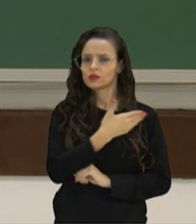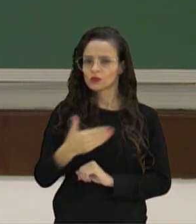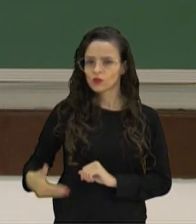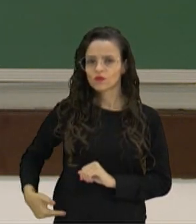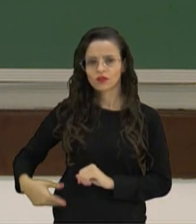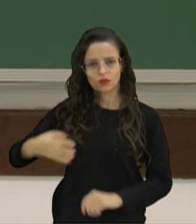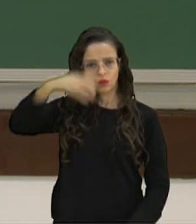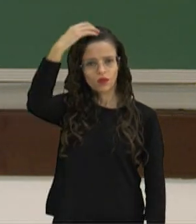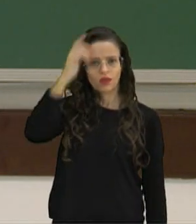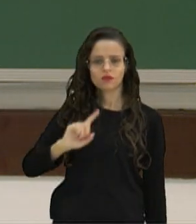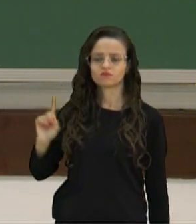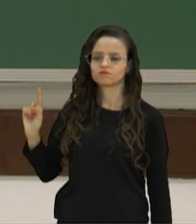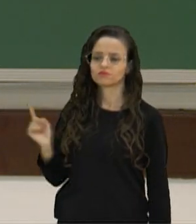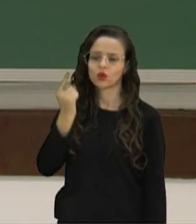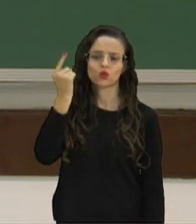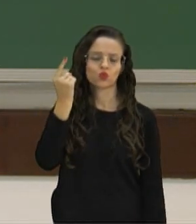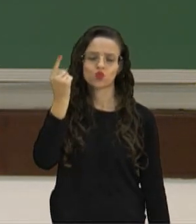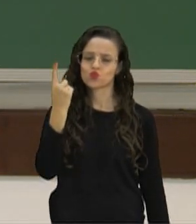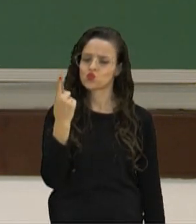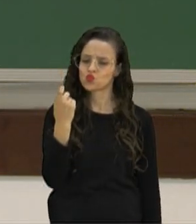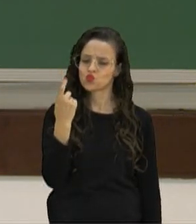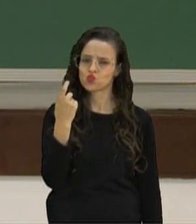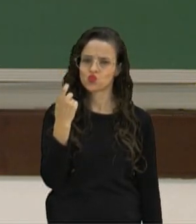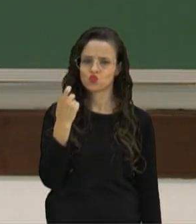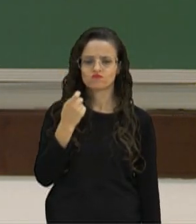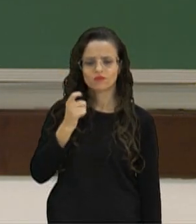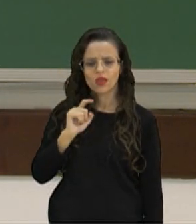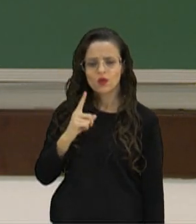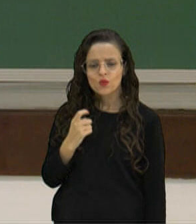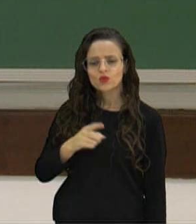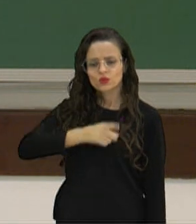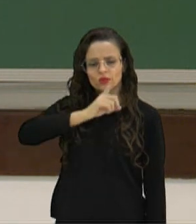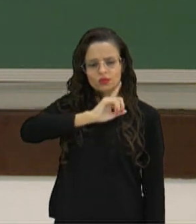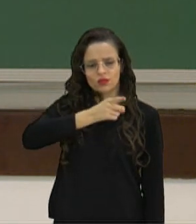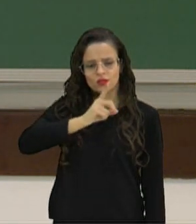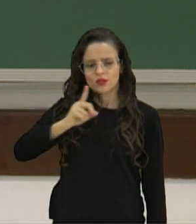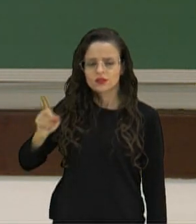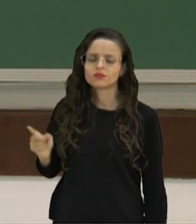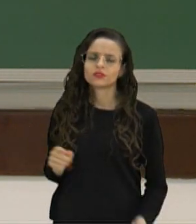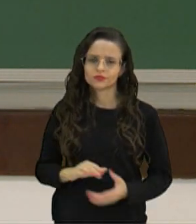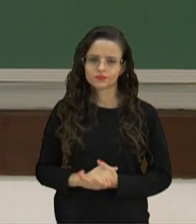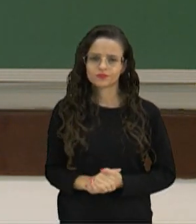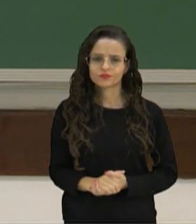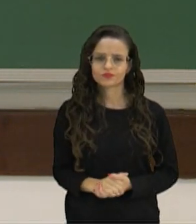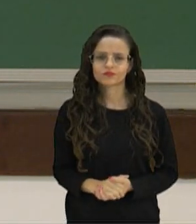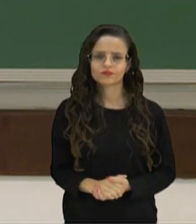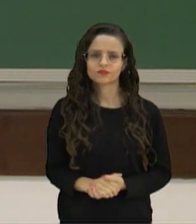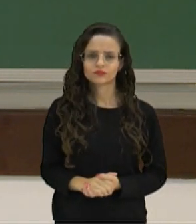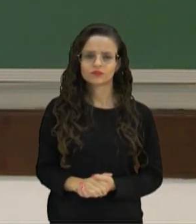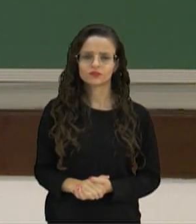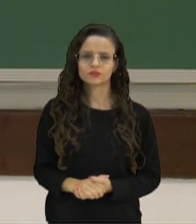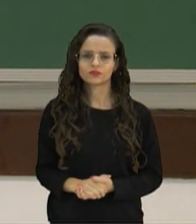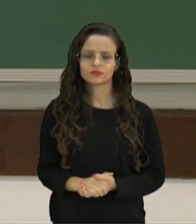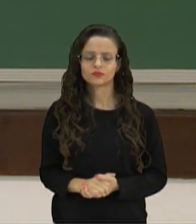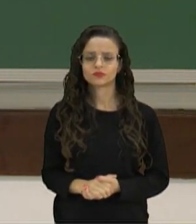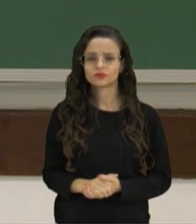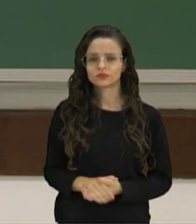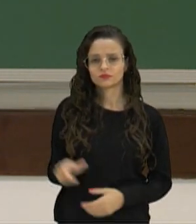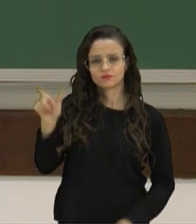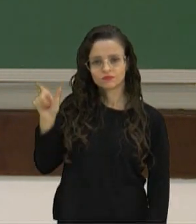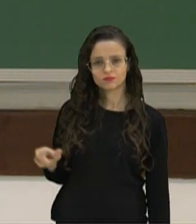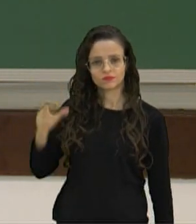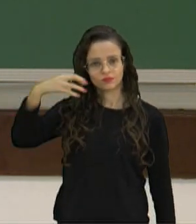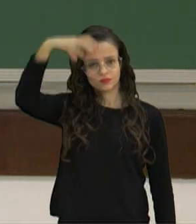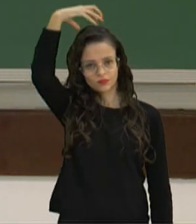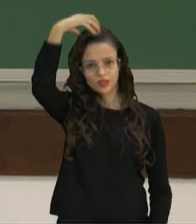Não havia essa oposição em relação ao poder do monarca, né? Para trazer um termo mais abrangente. E o rei ele tinha tanto